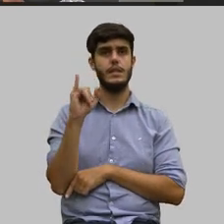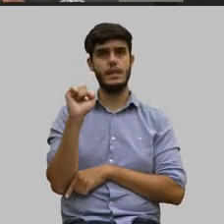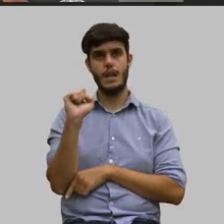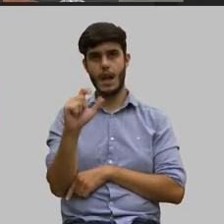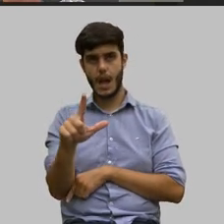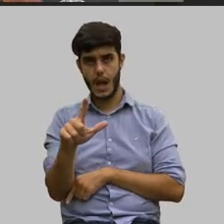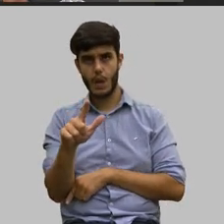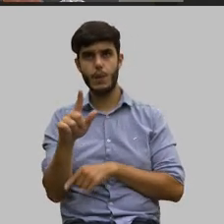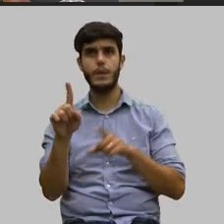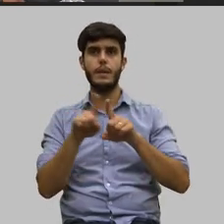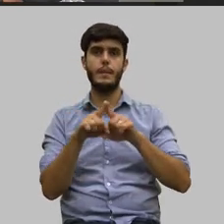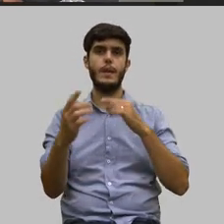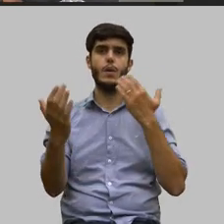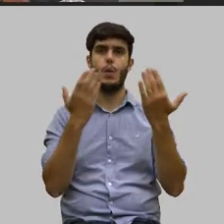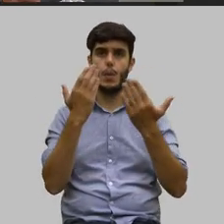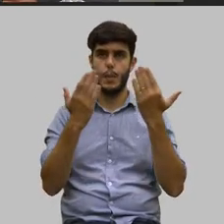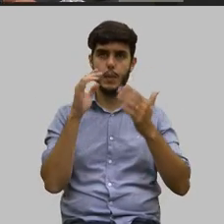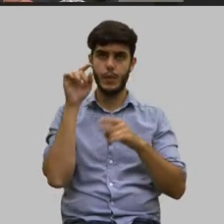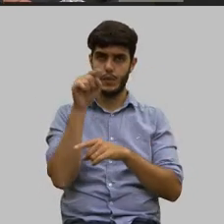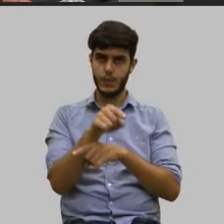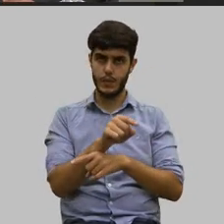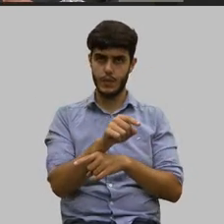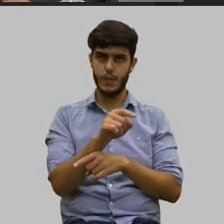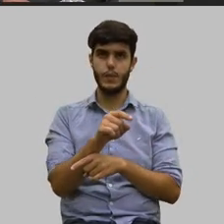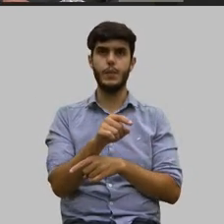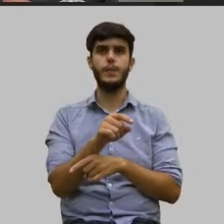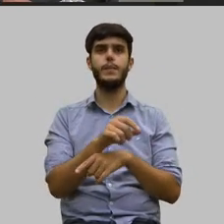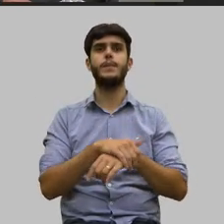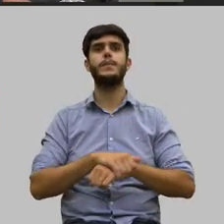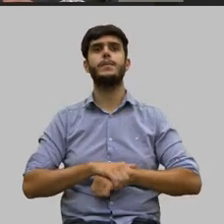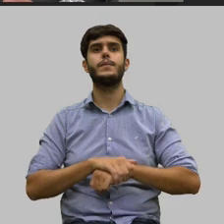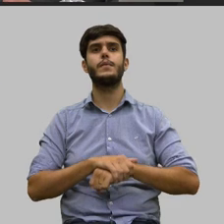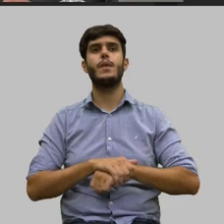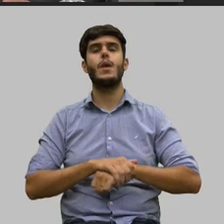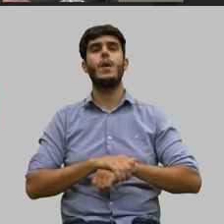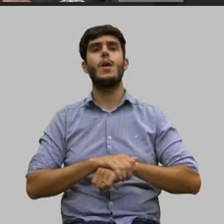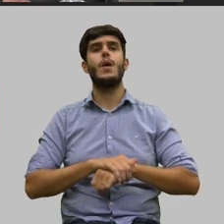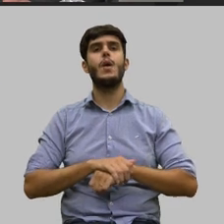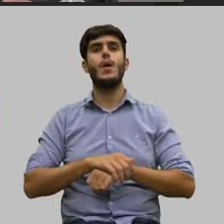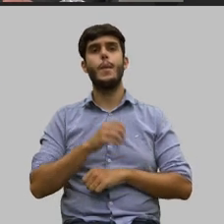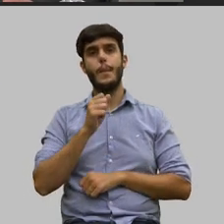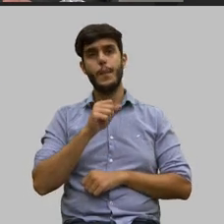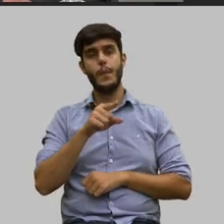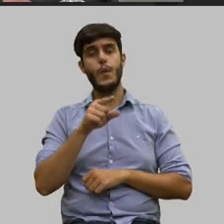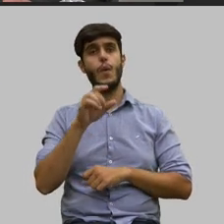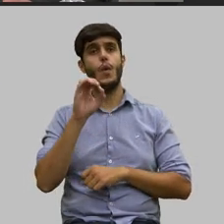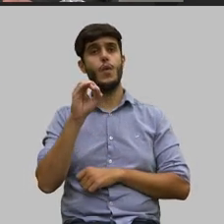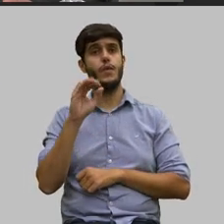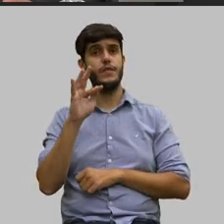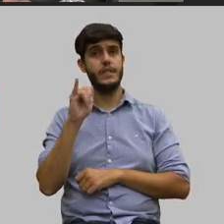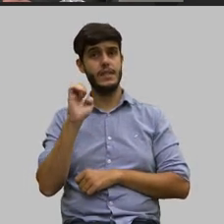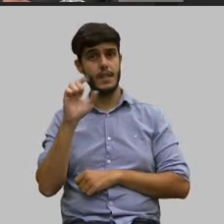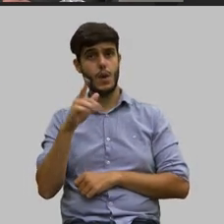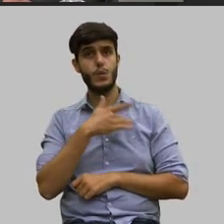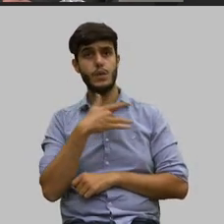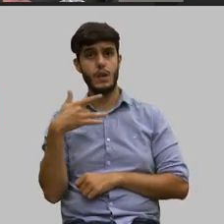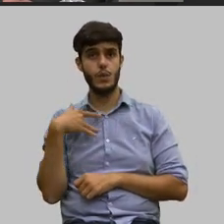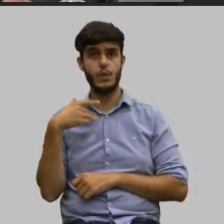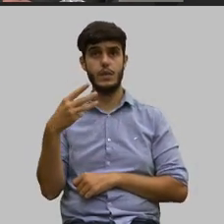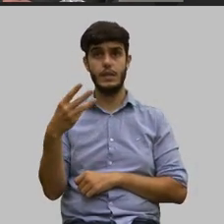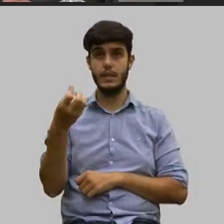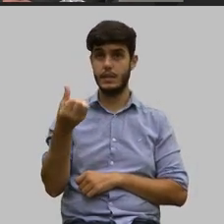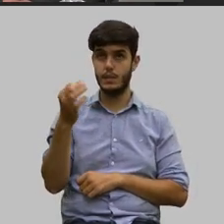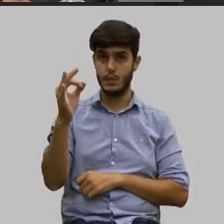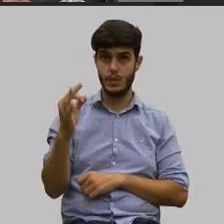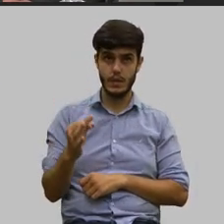comparação percentual é de respeito à lei do efetivo oficiais de saúde 36% oficiais complementares né que é